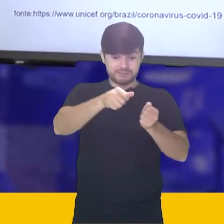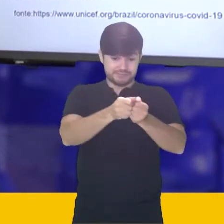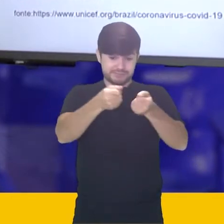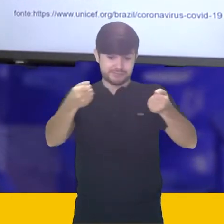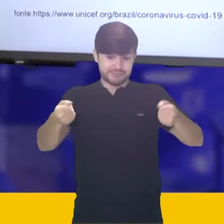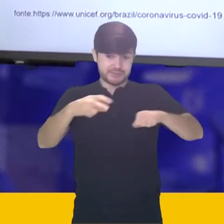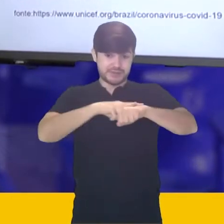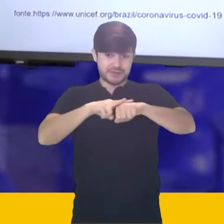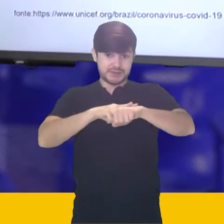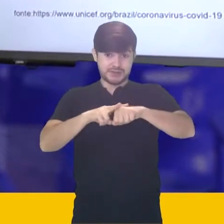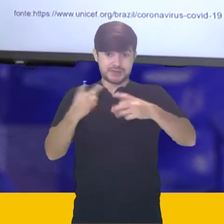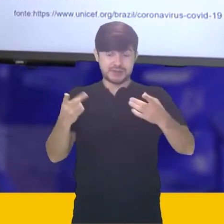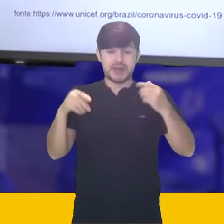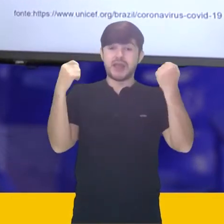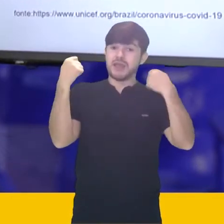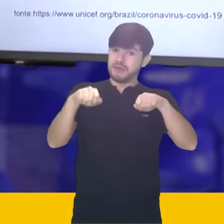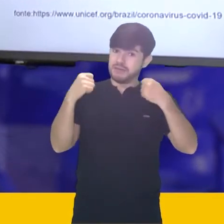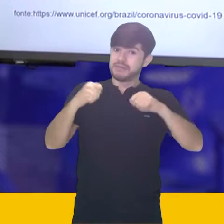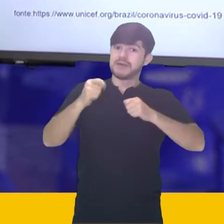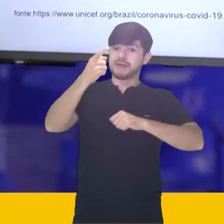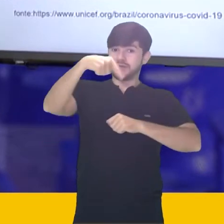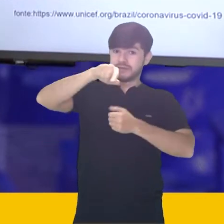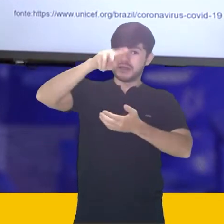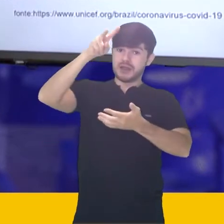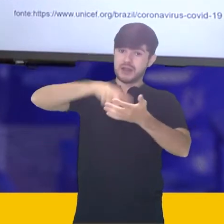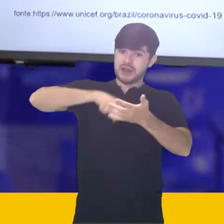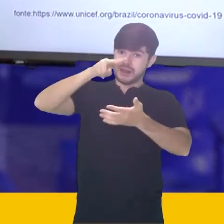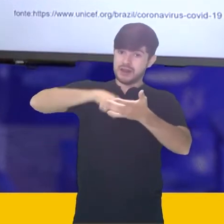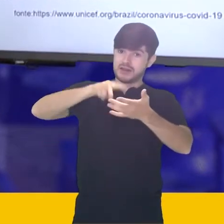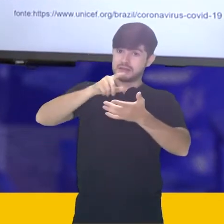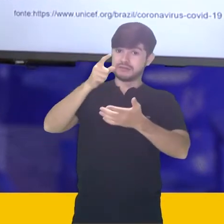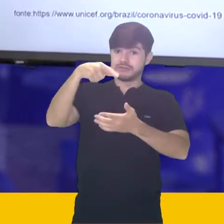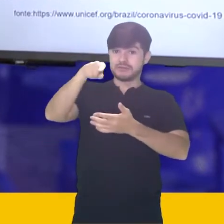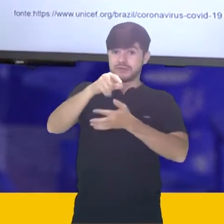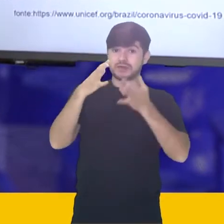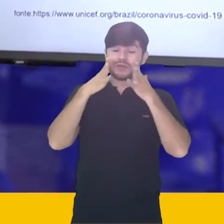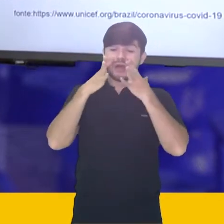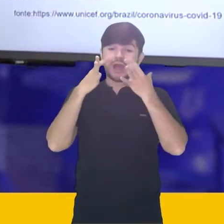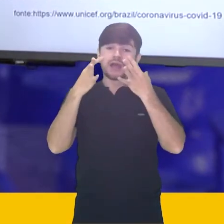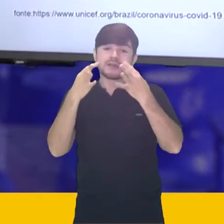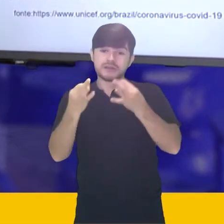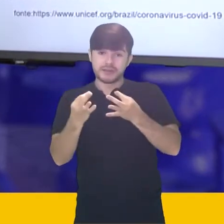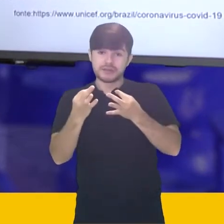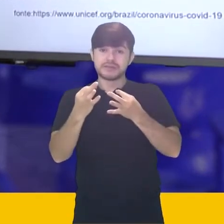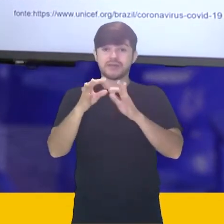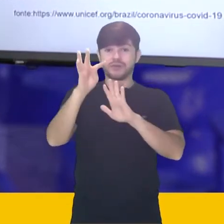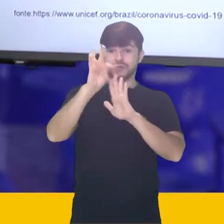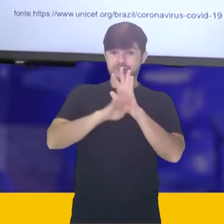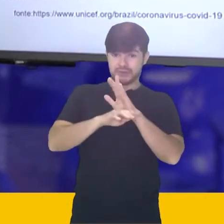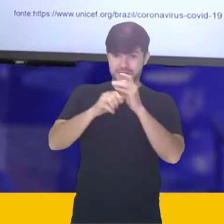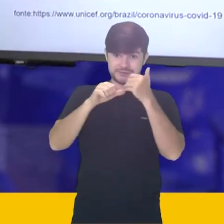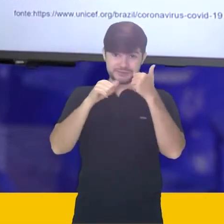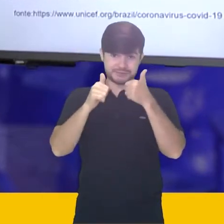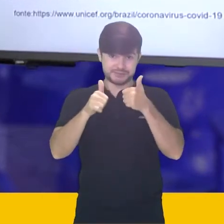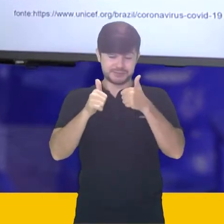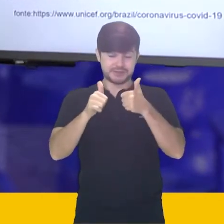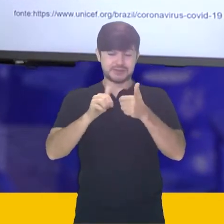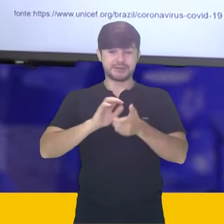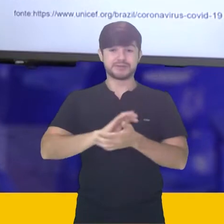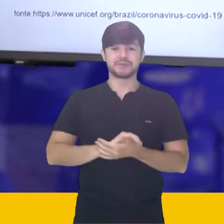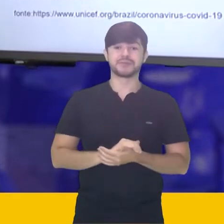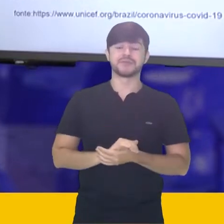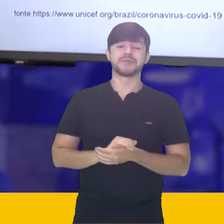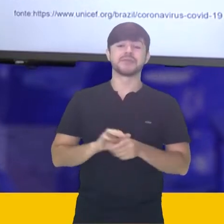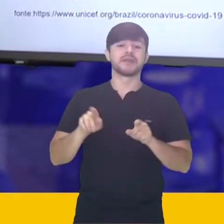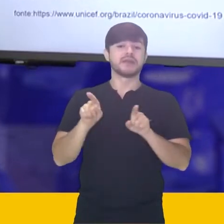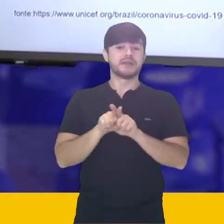atividades exige uma leitura de vocês, então eu vou pedir para vocês lerem com atenção esse texto, se vocês já leram também ele, e